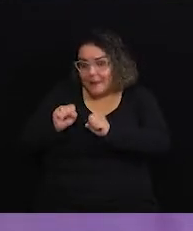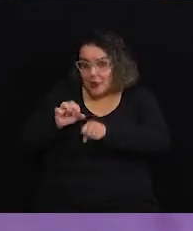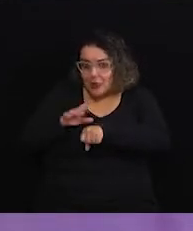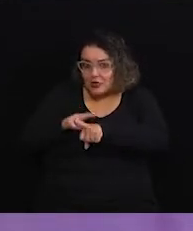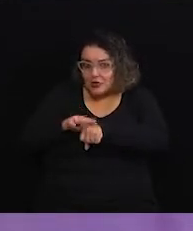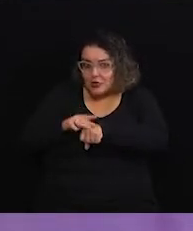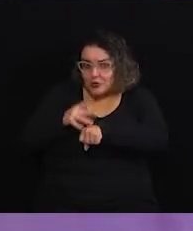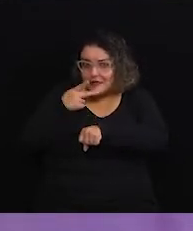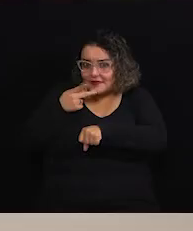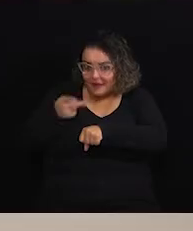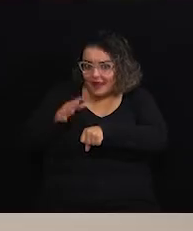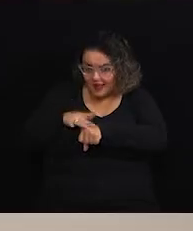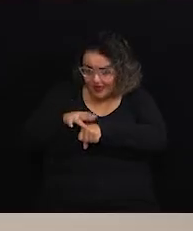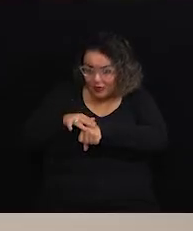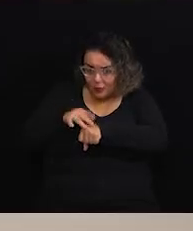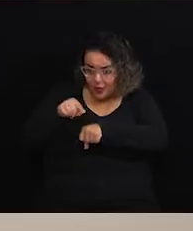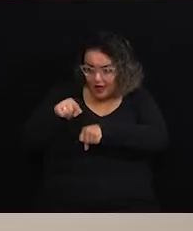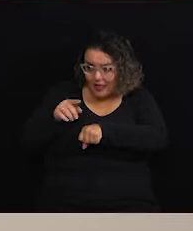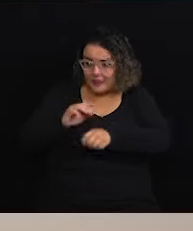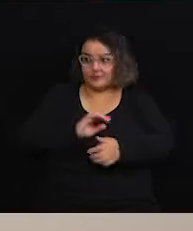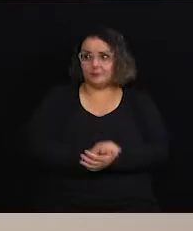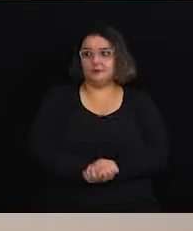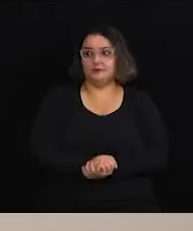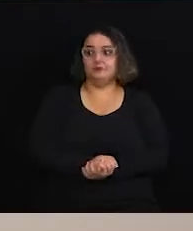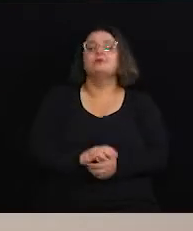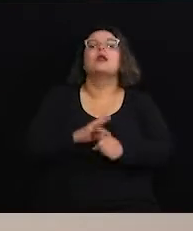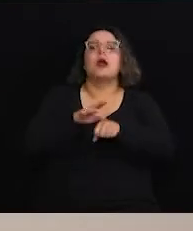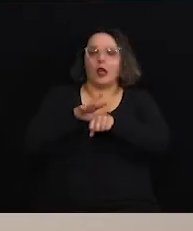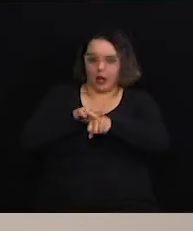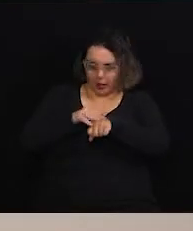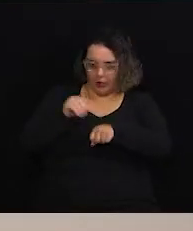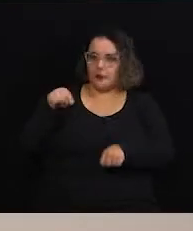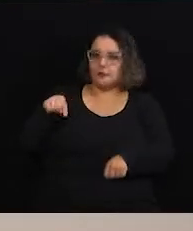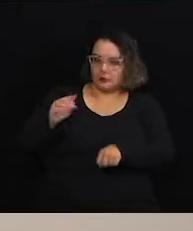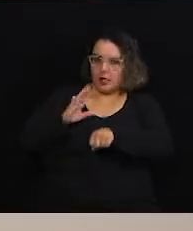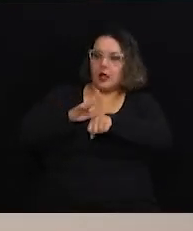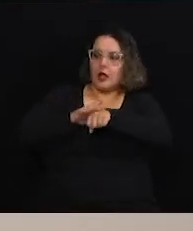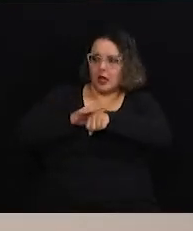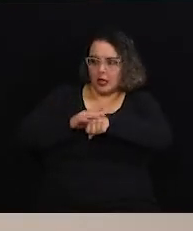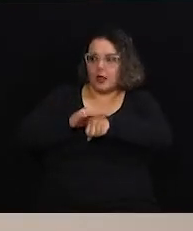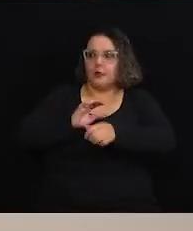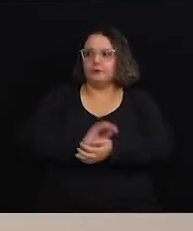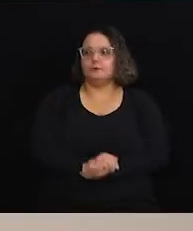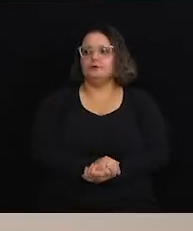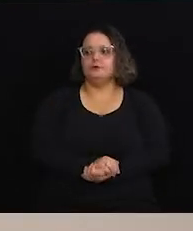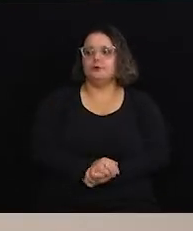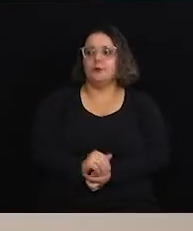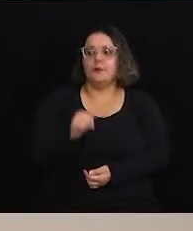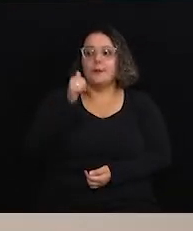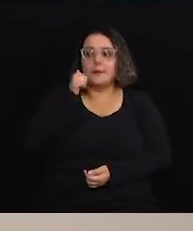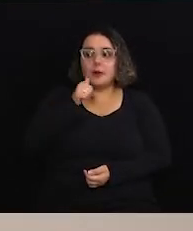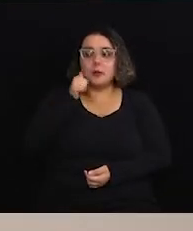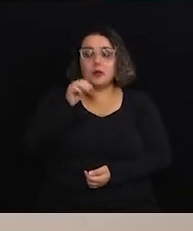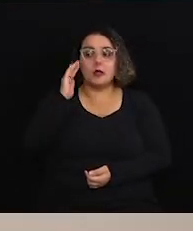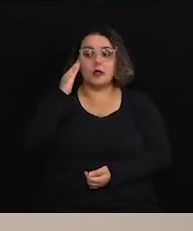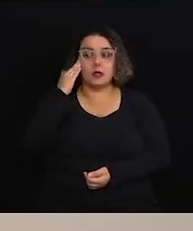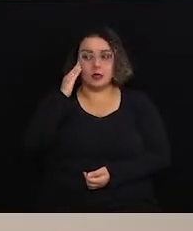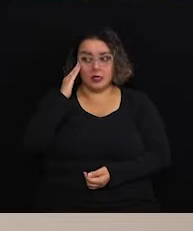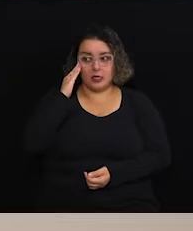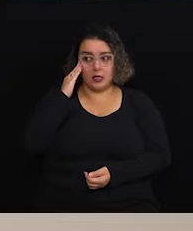mesmo? Não, a endometriose é uma doença, né? A endometriose, assim, para a mulher entender,